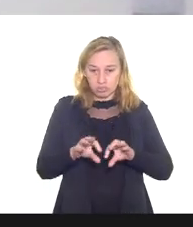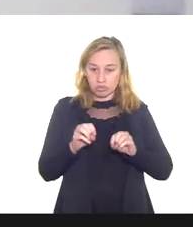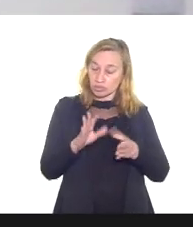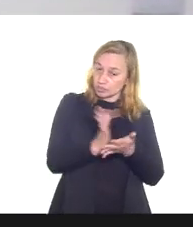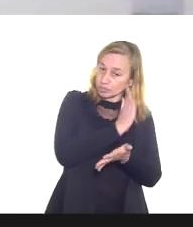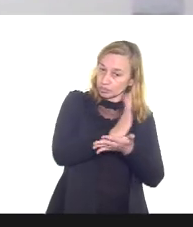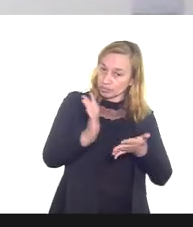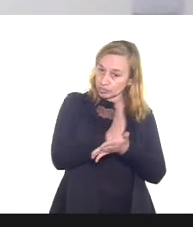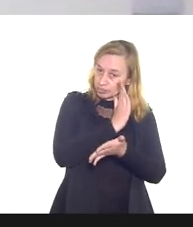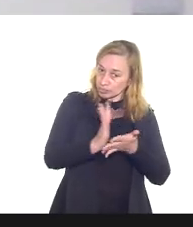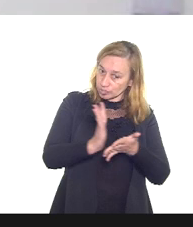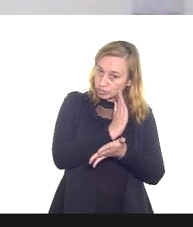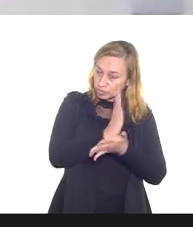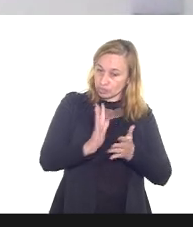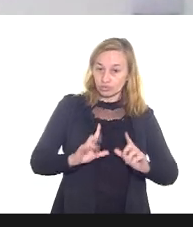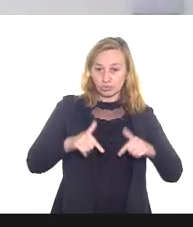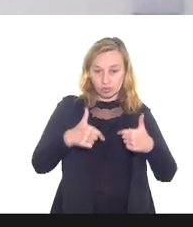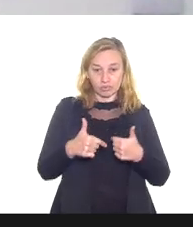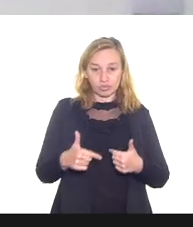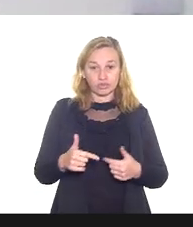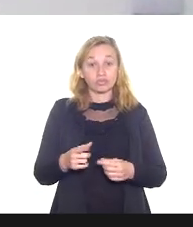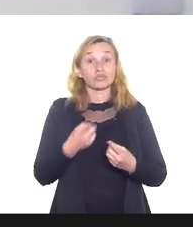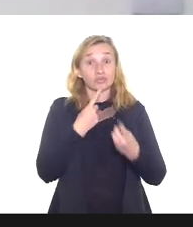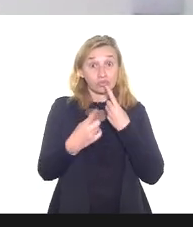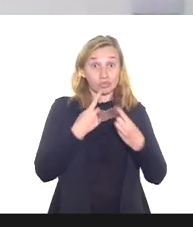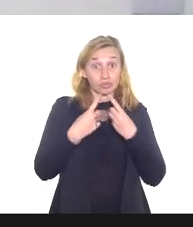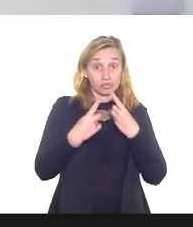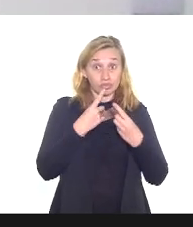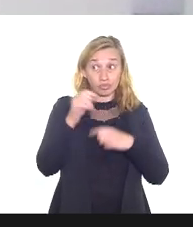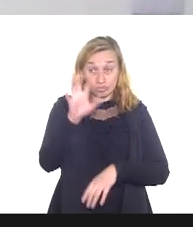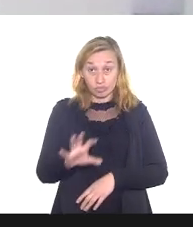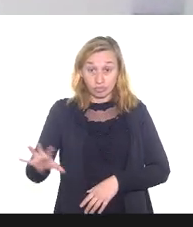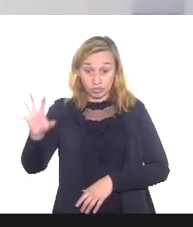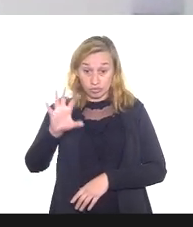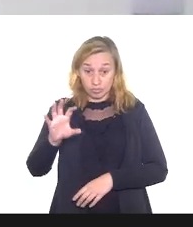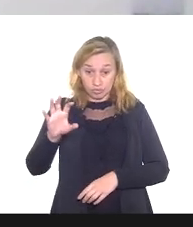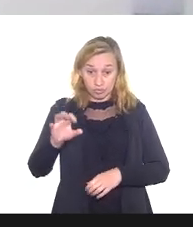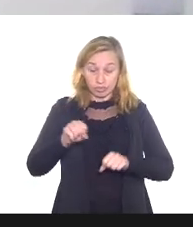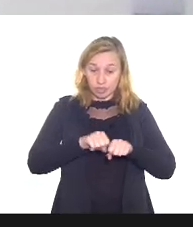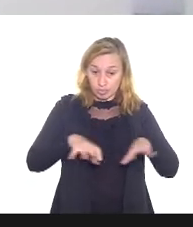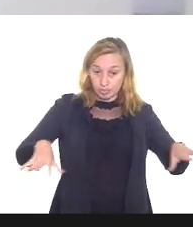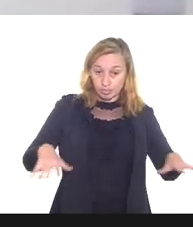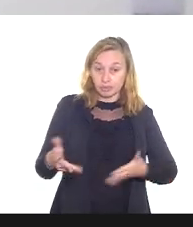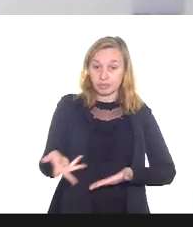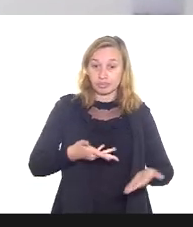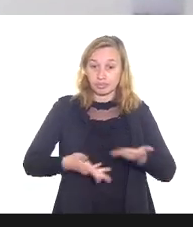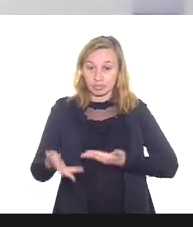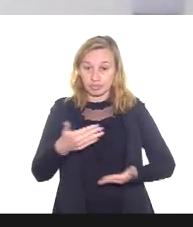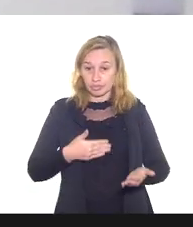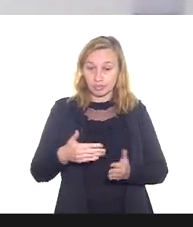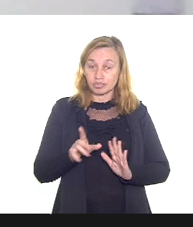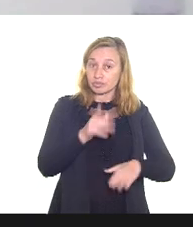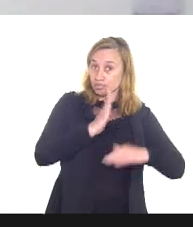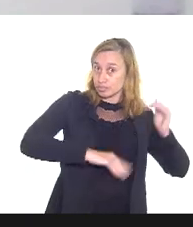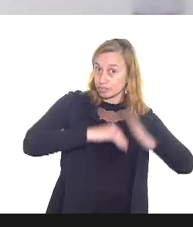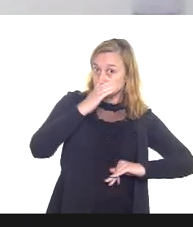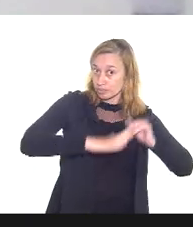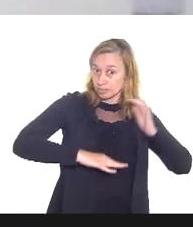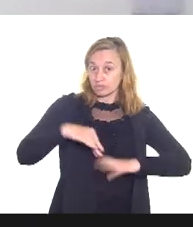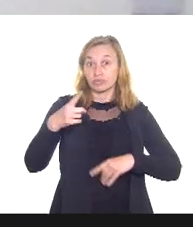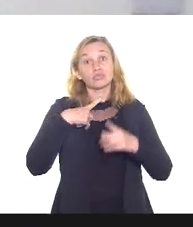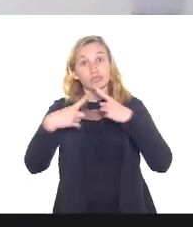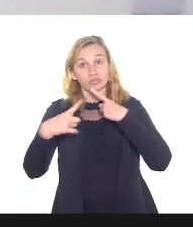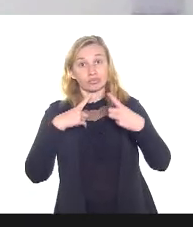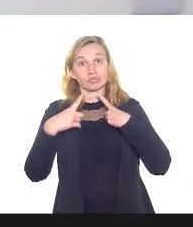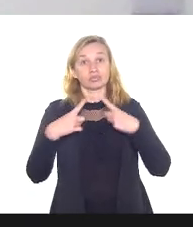algumas medidas. Um, fazer um debate regionalizado, buscando ampliar a participação dos profissionais nesse debate,